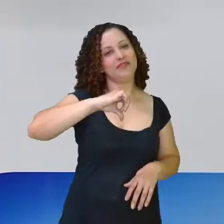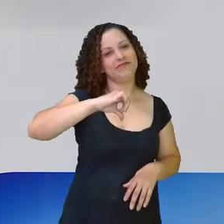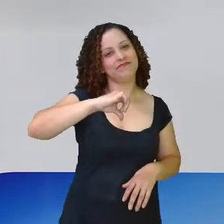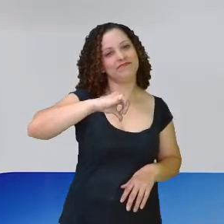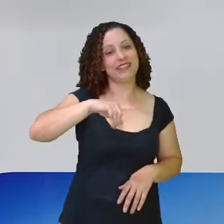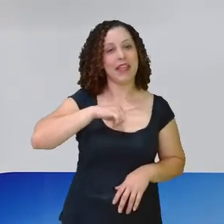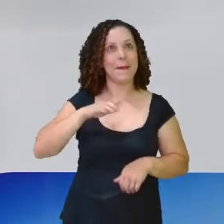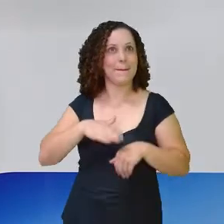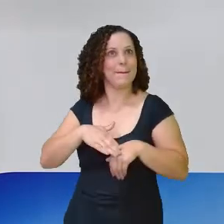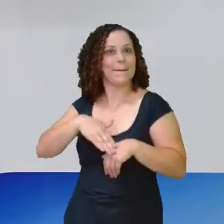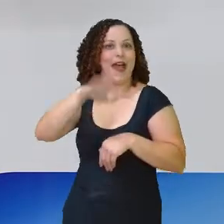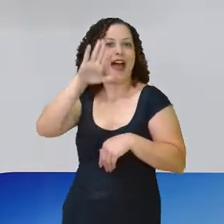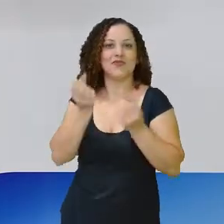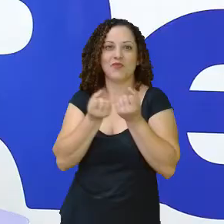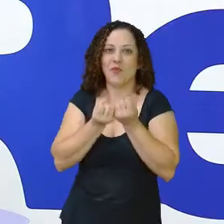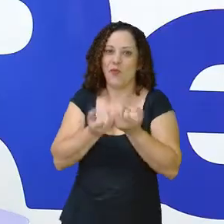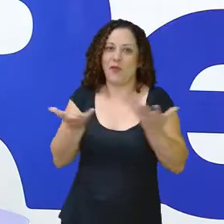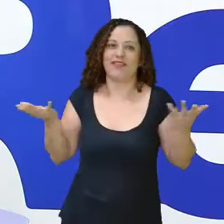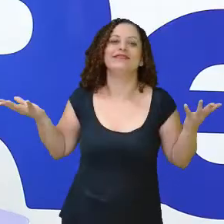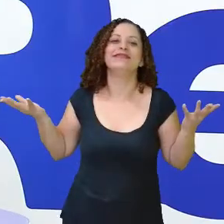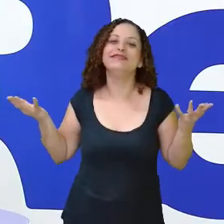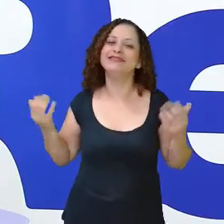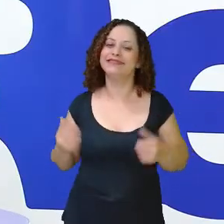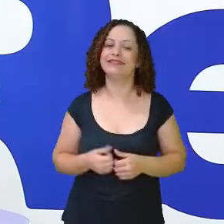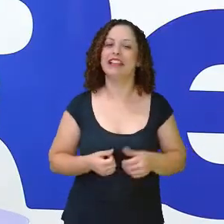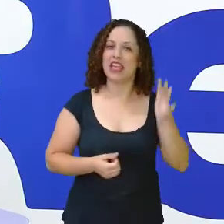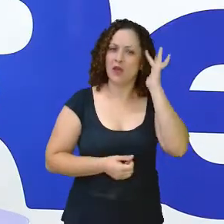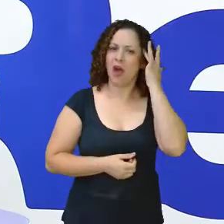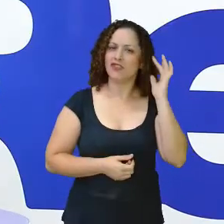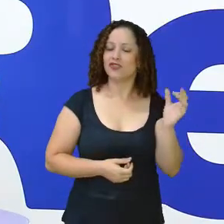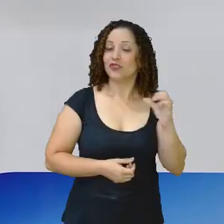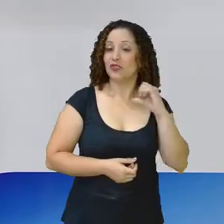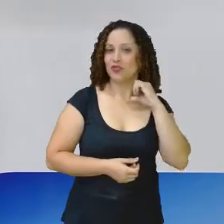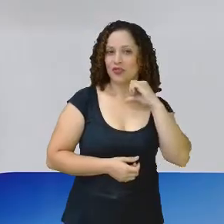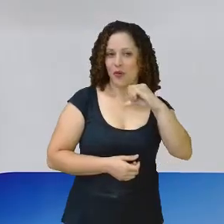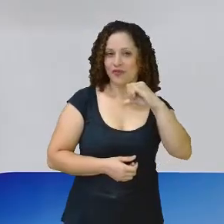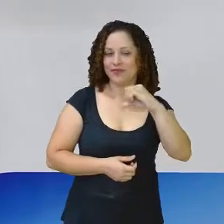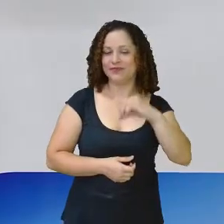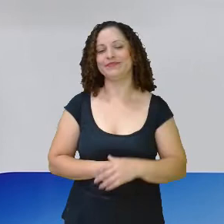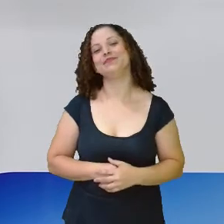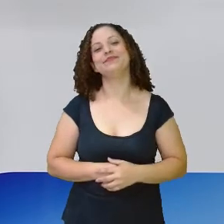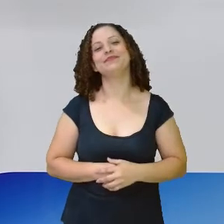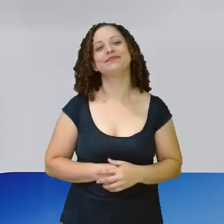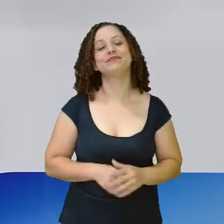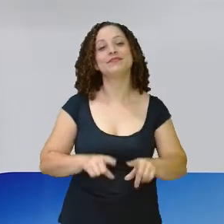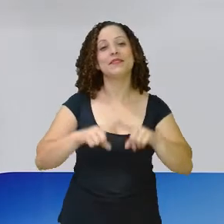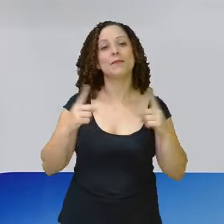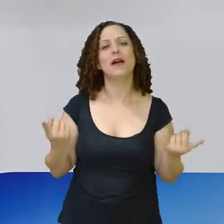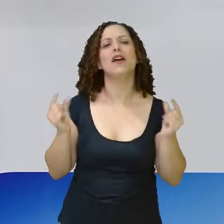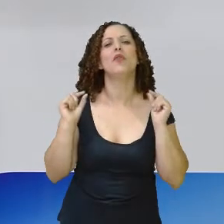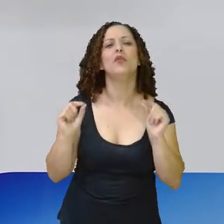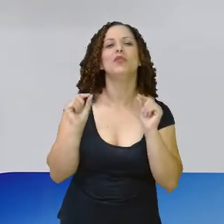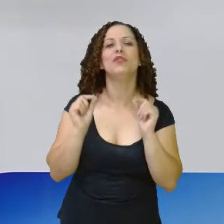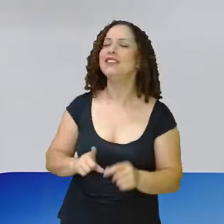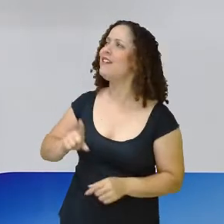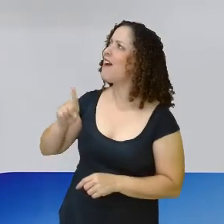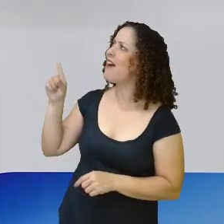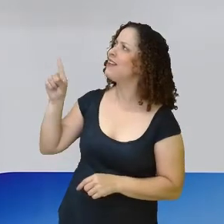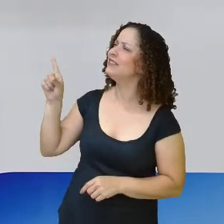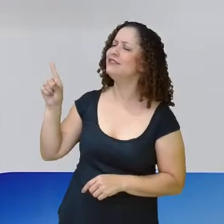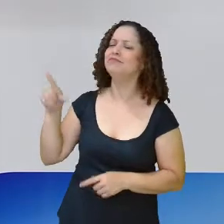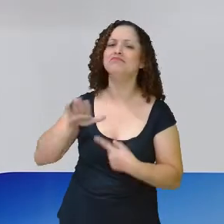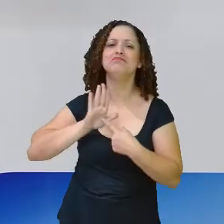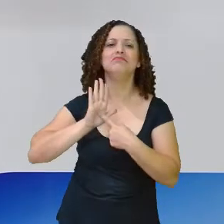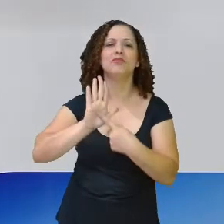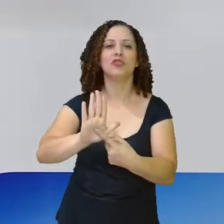tem mais, uma quantidade maior, eu vou pelo 9. Eu acho que é 9. Gente, aqui, o que a gente observa? Que varia de acordo